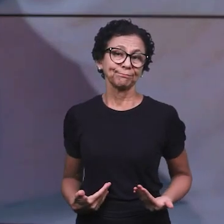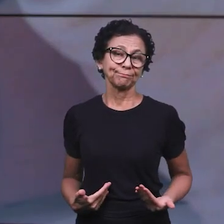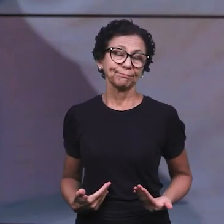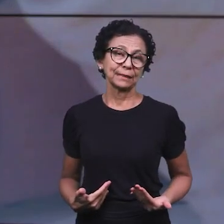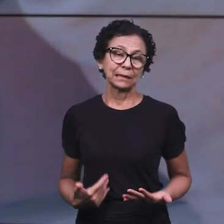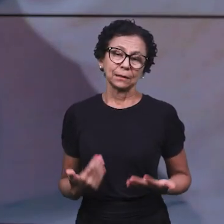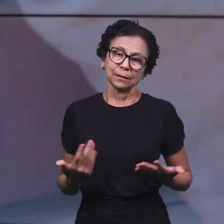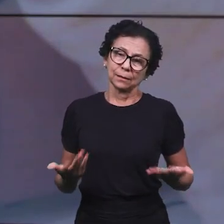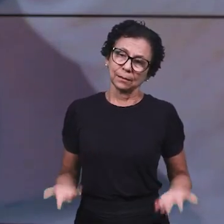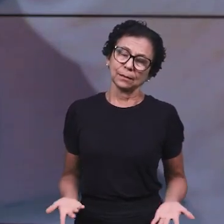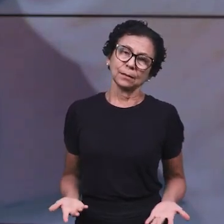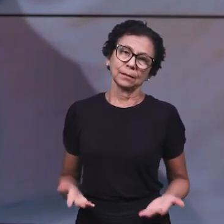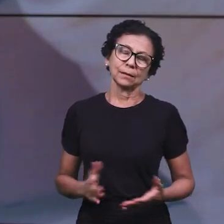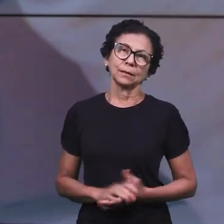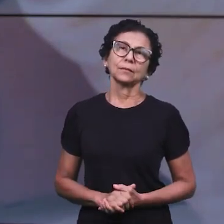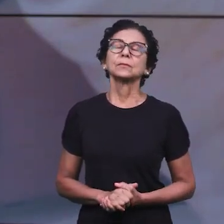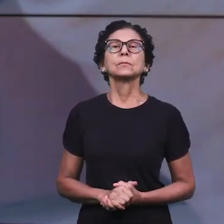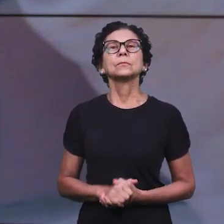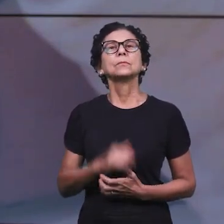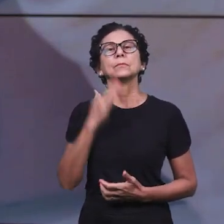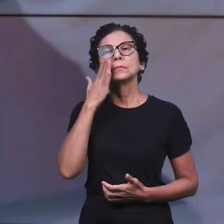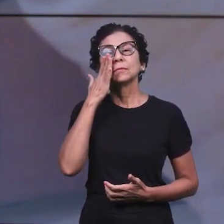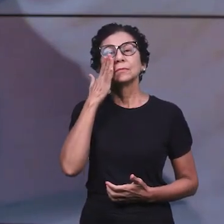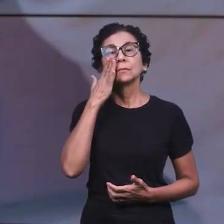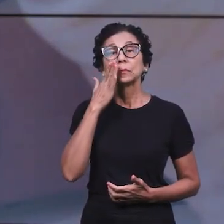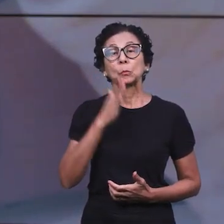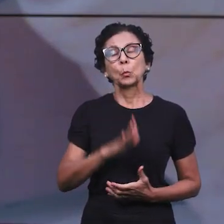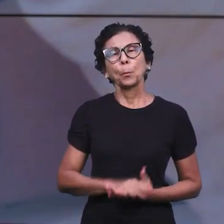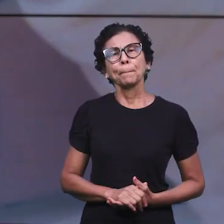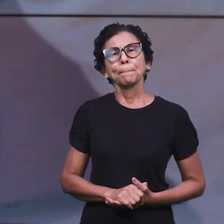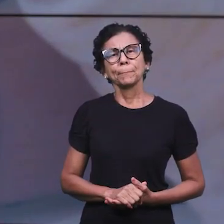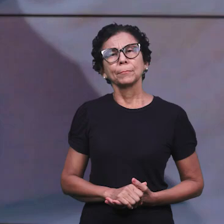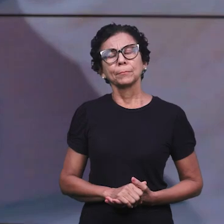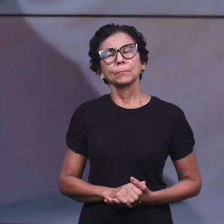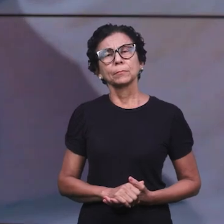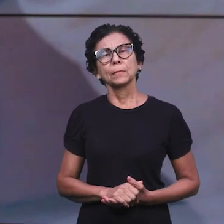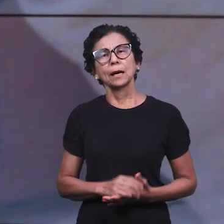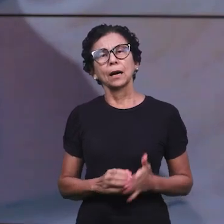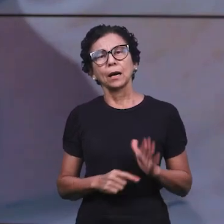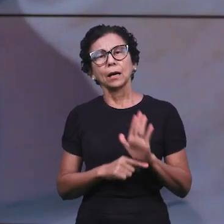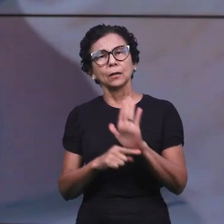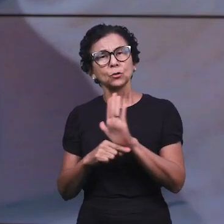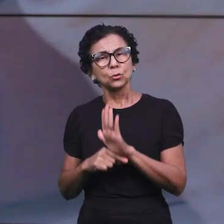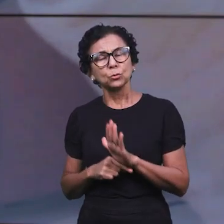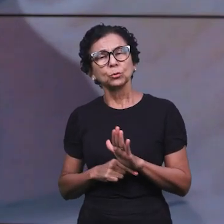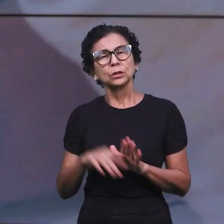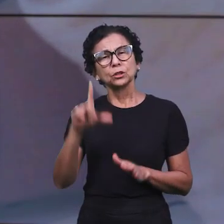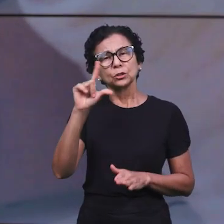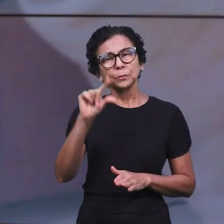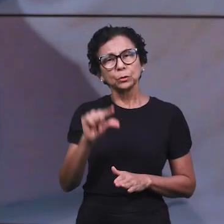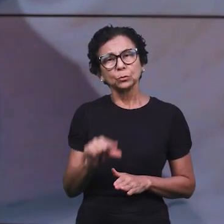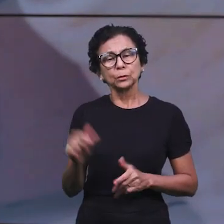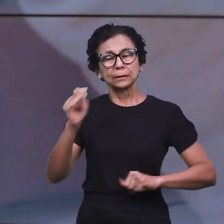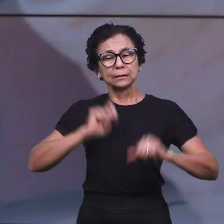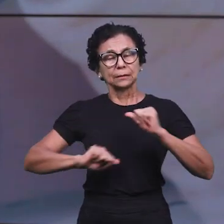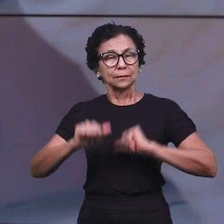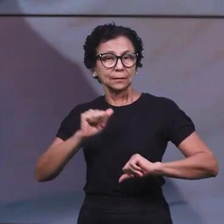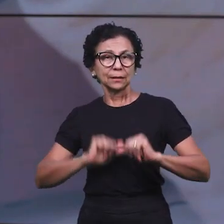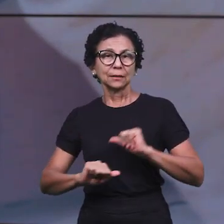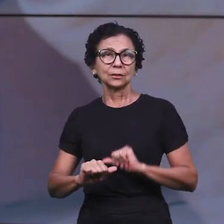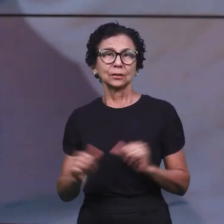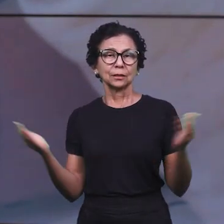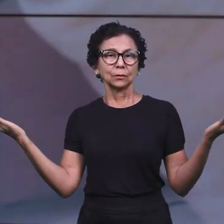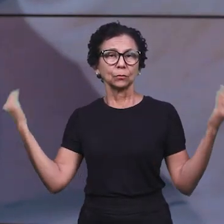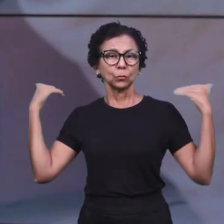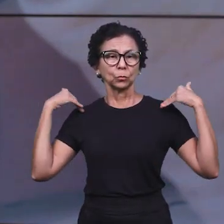ser, não é necessariamente resolvido, mas pode ser muito minimizado com as atividades físicas.